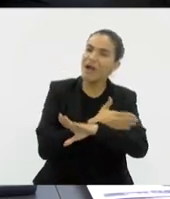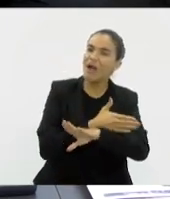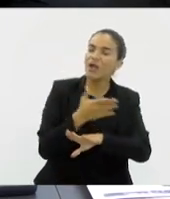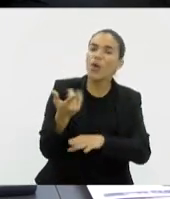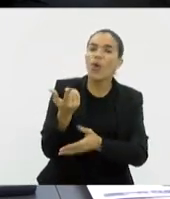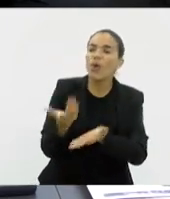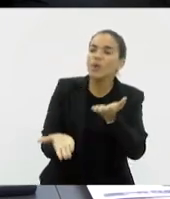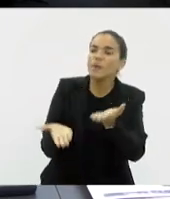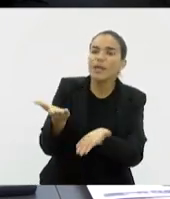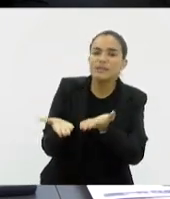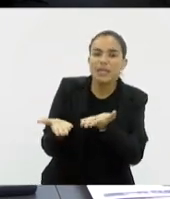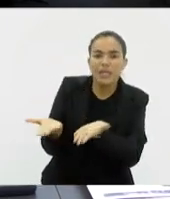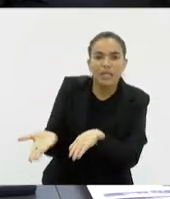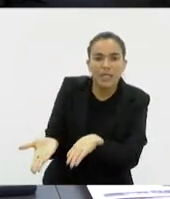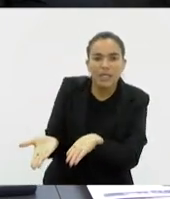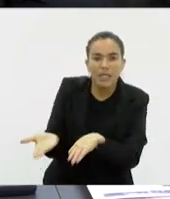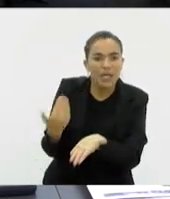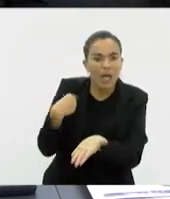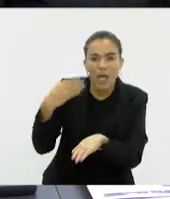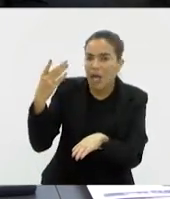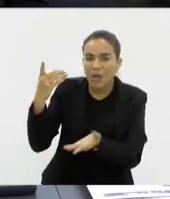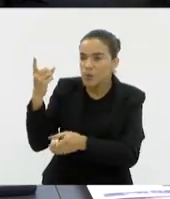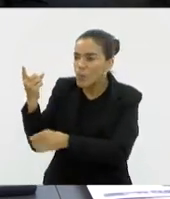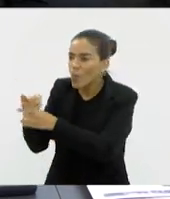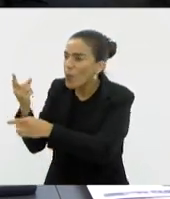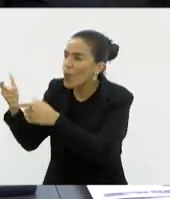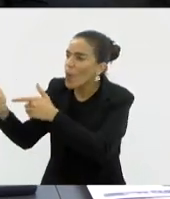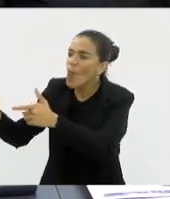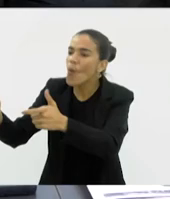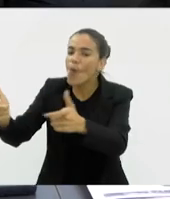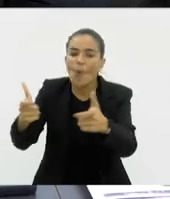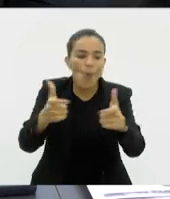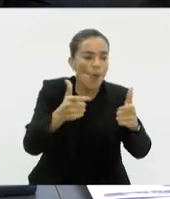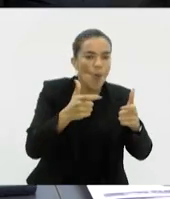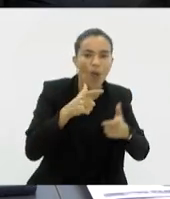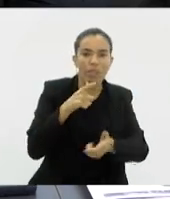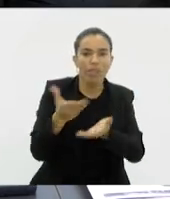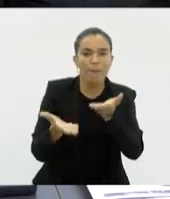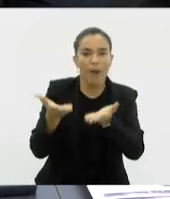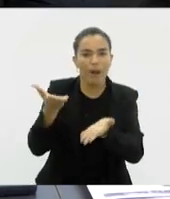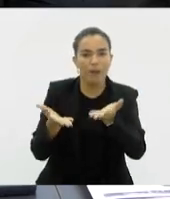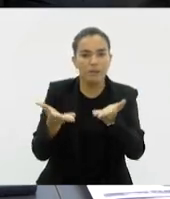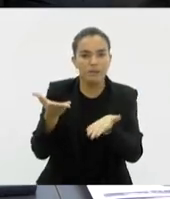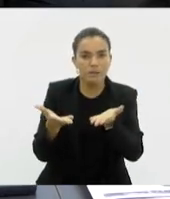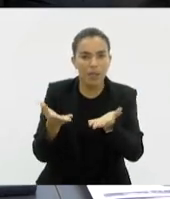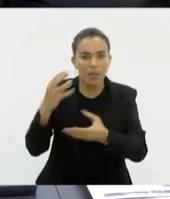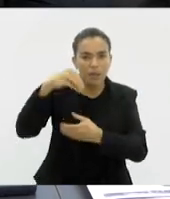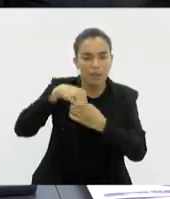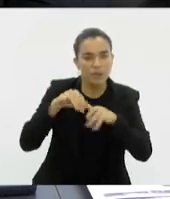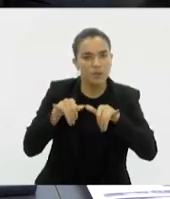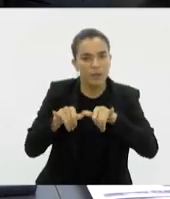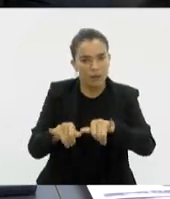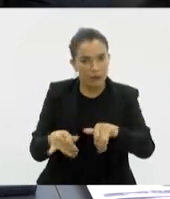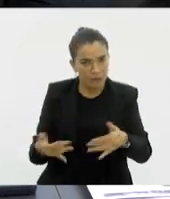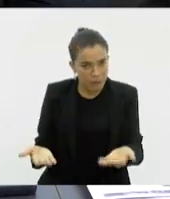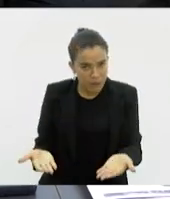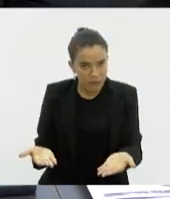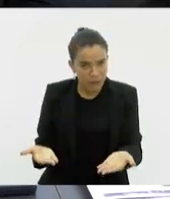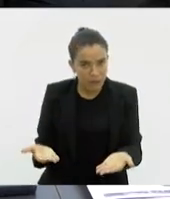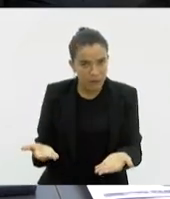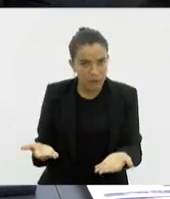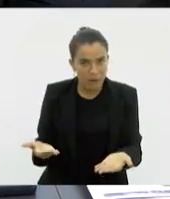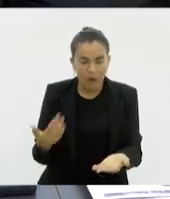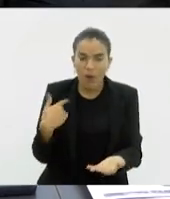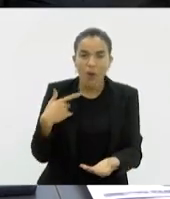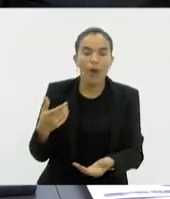3 cebolas. Eu não acho nenhuma balança no supermercado. Então, você pesa no